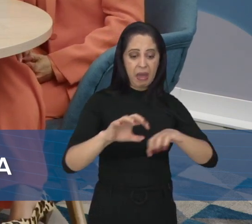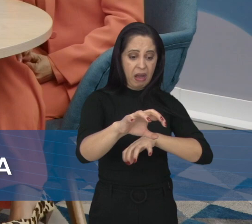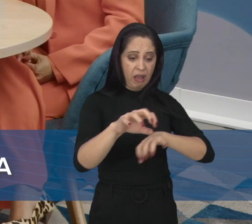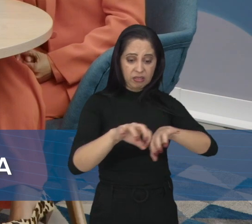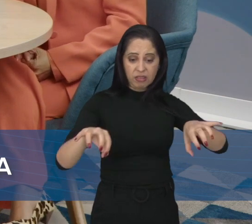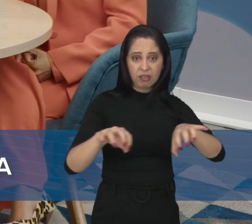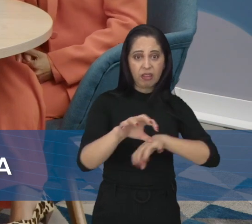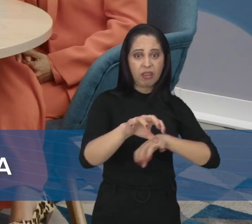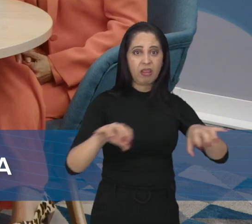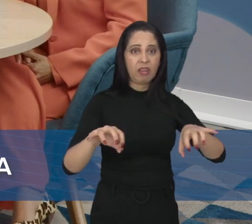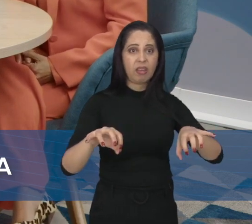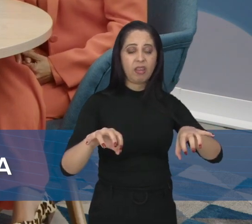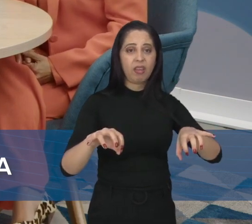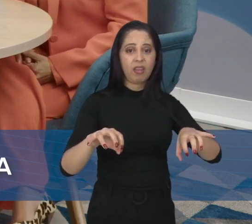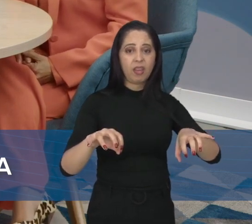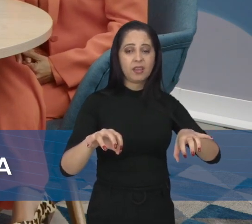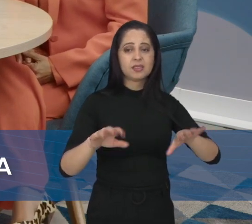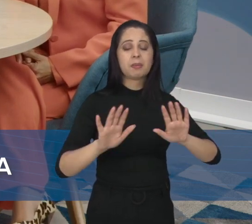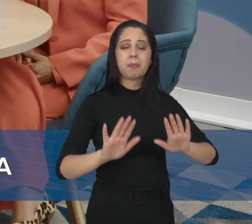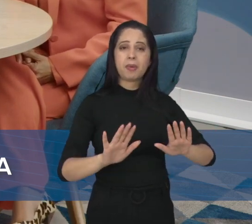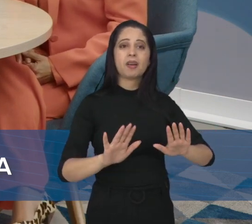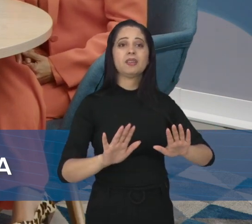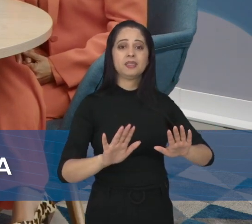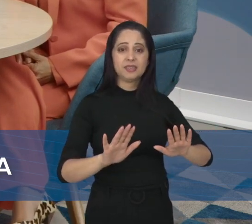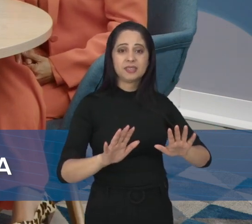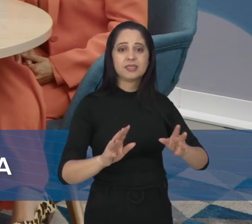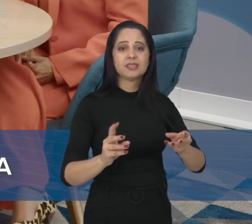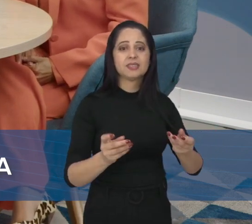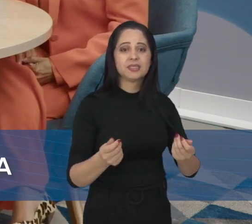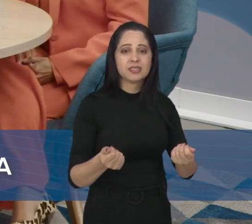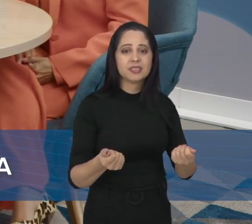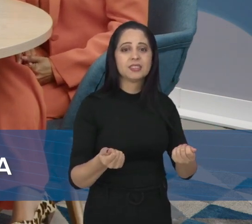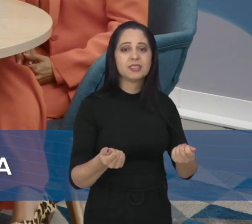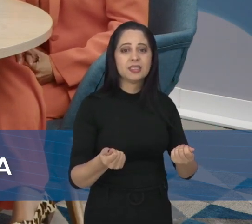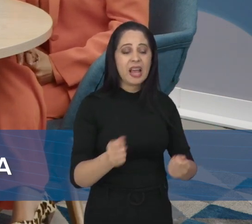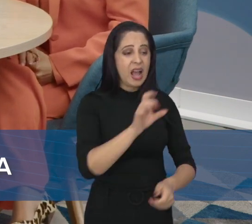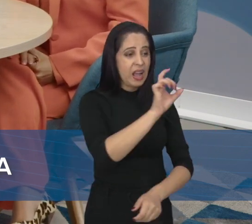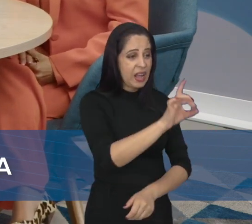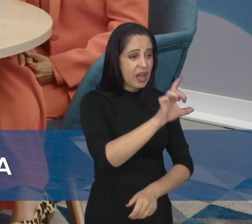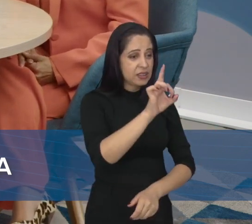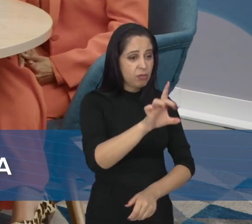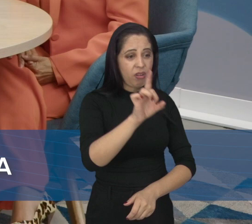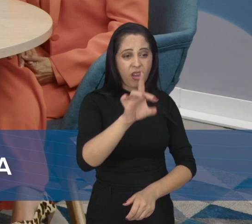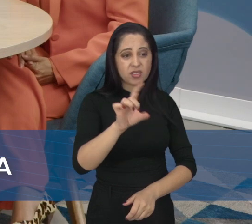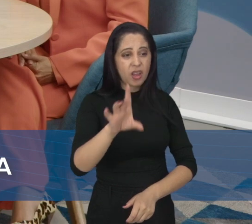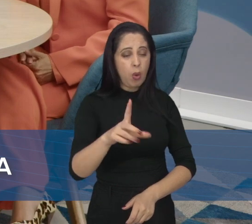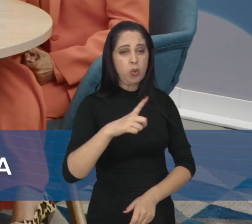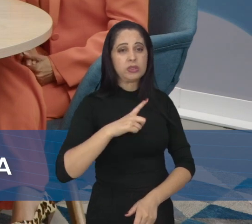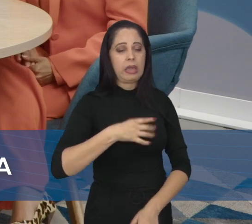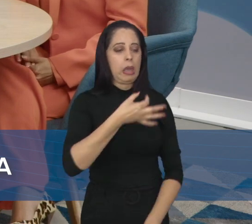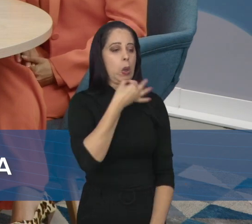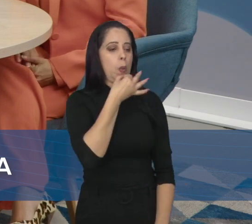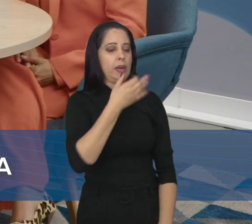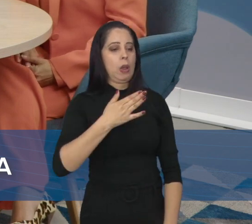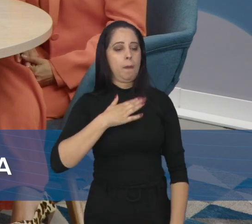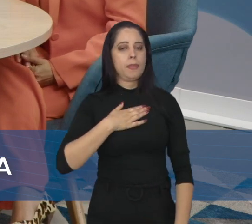Saudade daquele homem. Mas cada um com a sua televisão, com o seu aparelho celular.